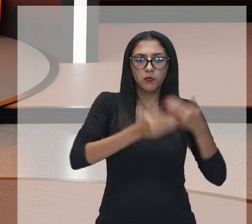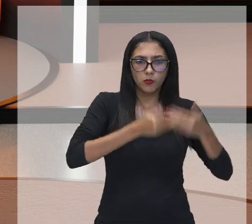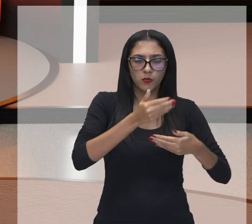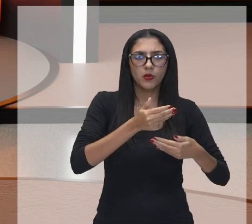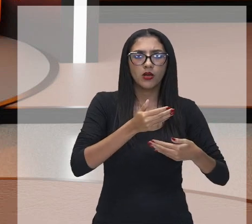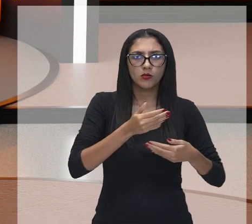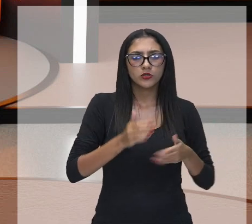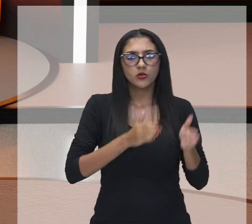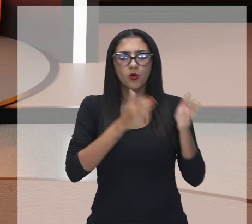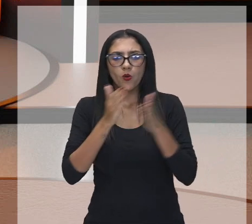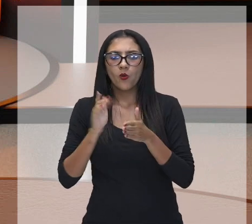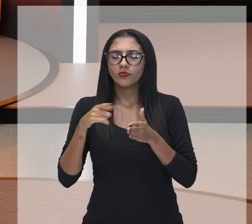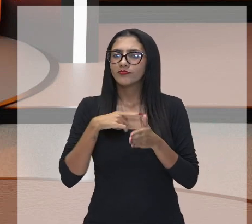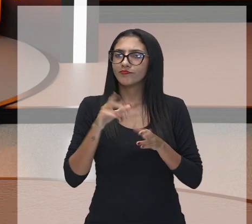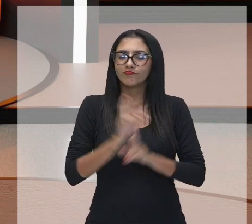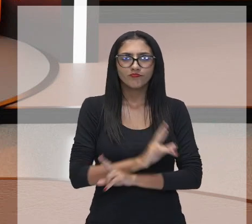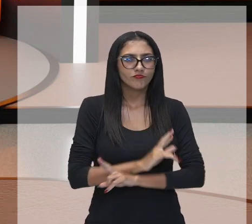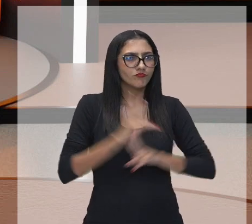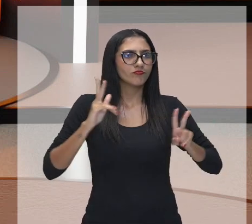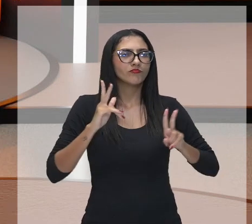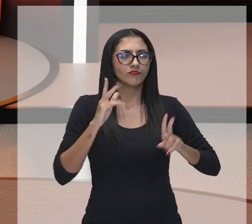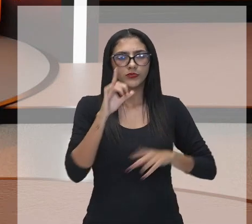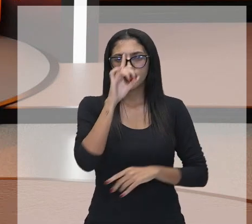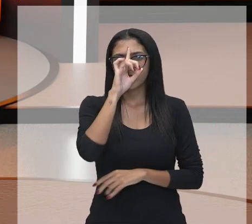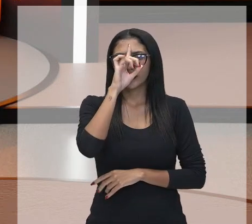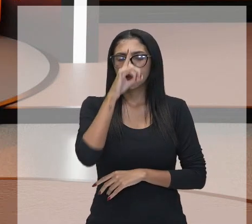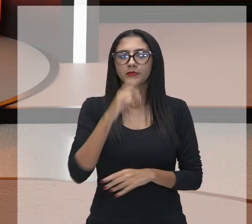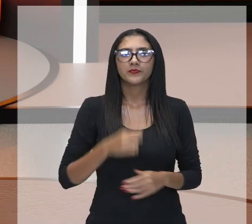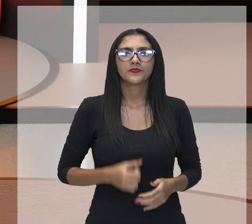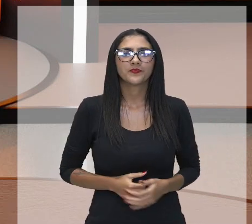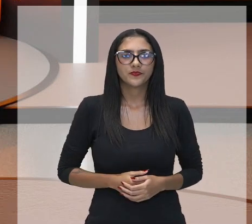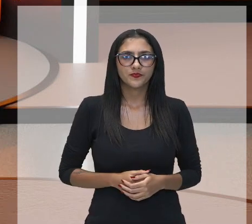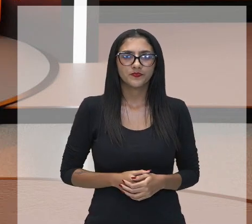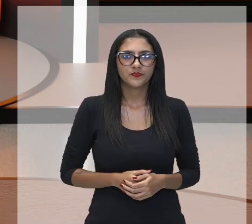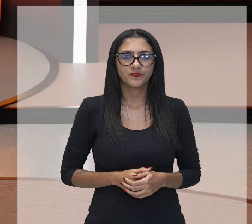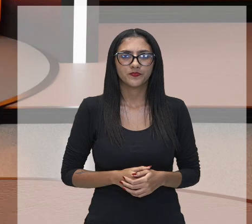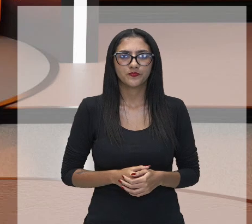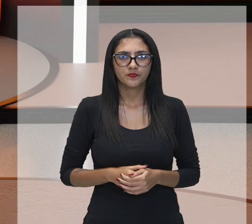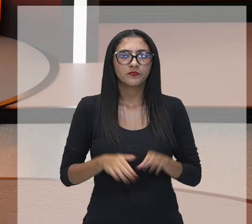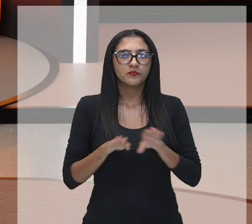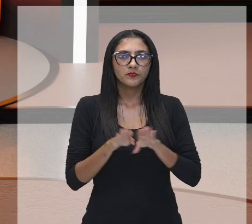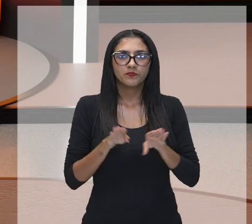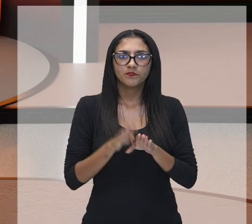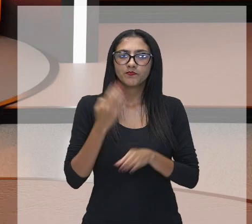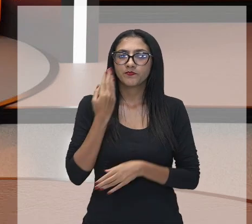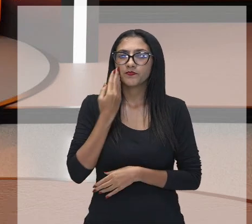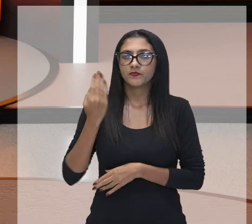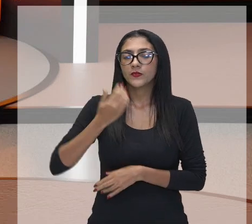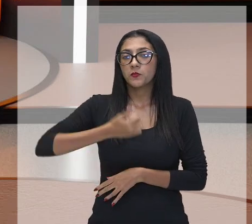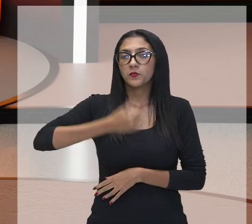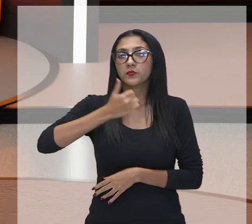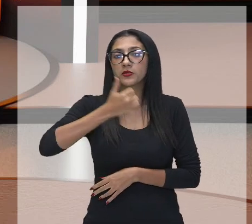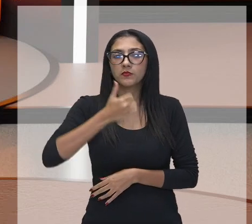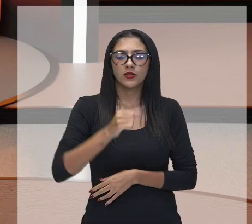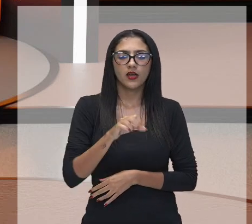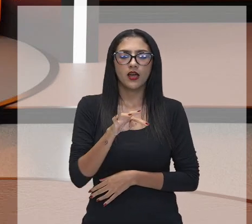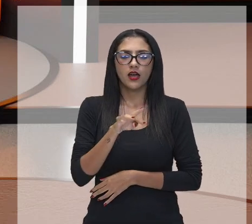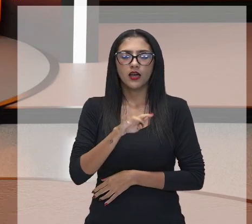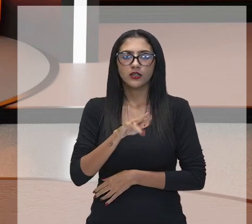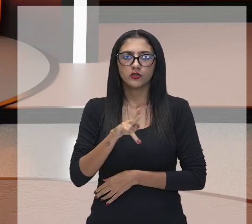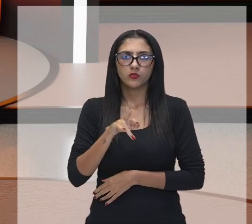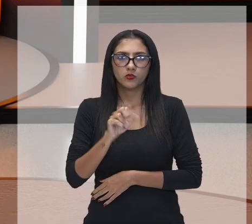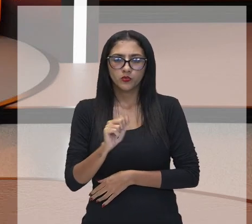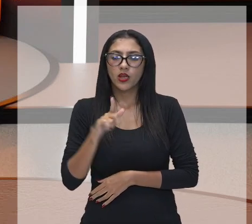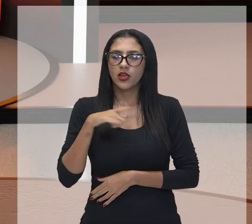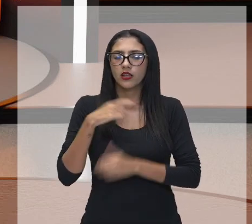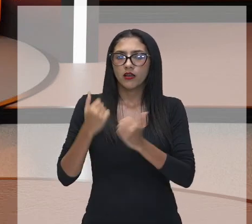ser a oposição. Então, o primeiro deles, né, nessa campanha sucessória, vai ser Arthur Bernardes, que ele é apoiado pelas